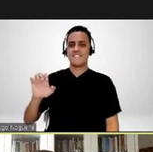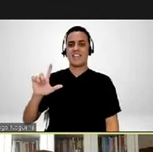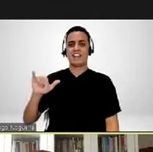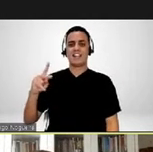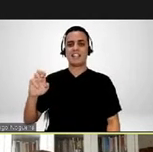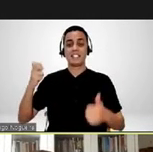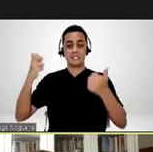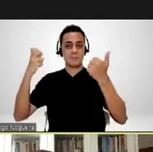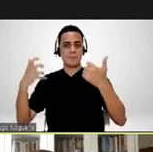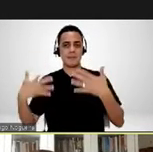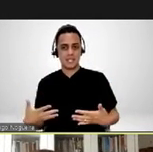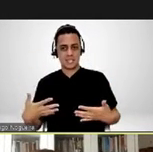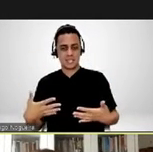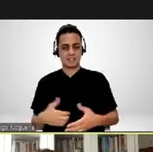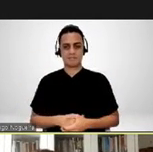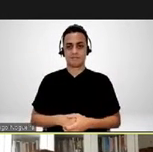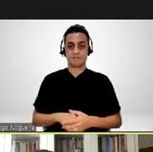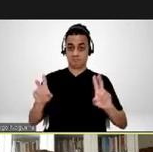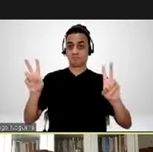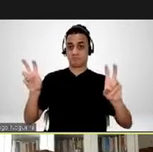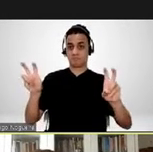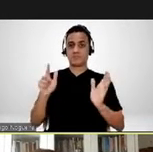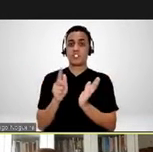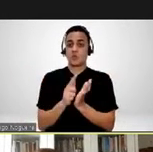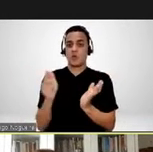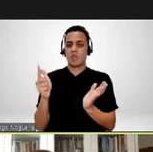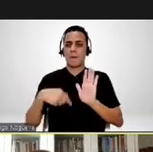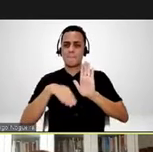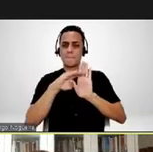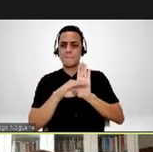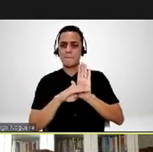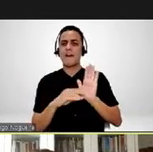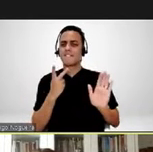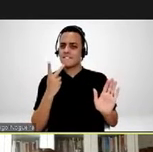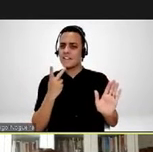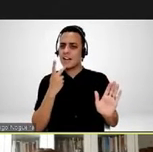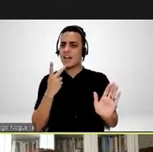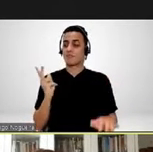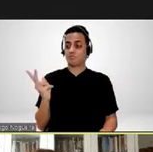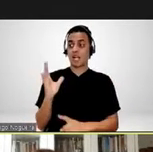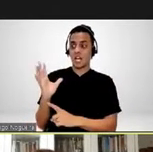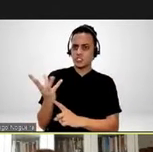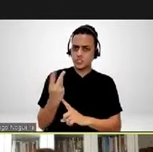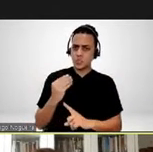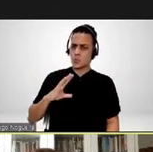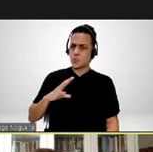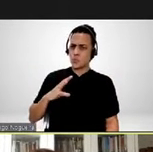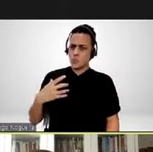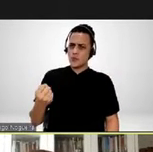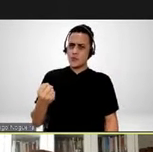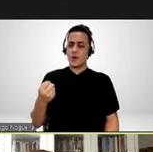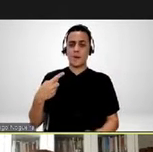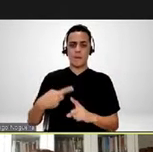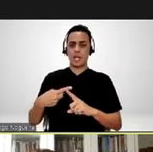Manifesta nessa notícia de jornal a ousadia dos artistas em um evento nunca